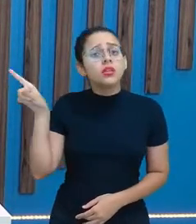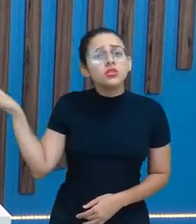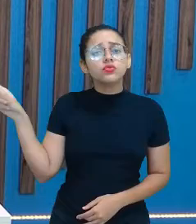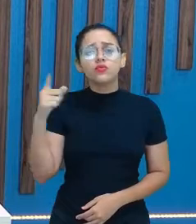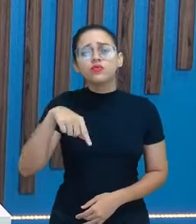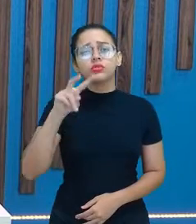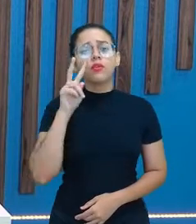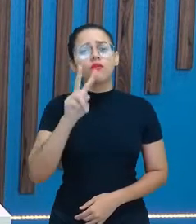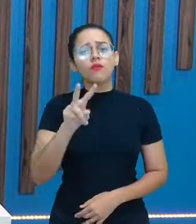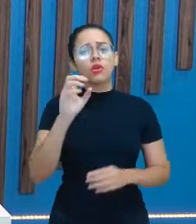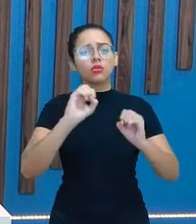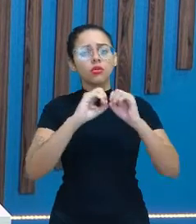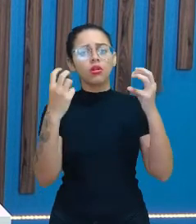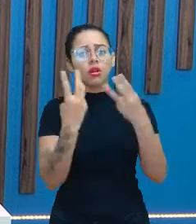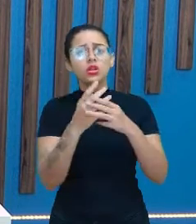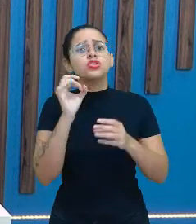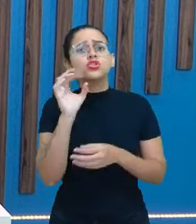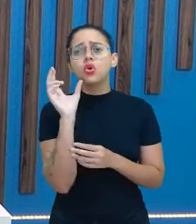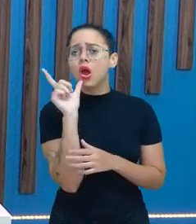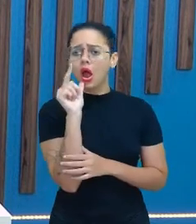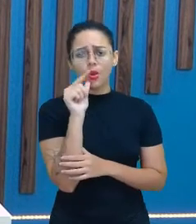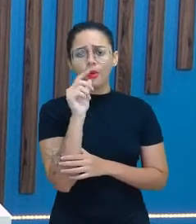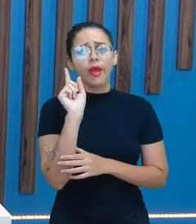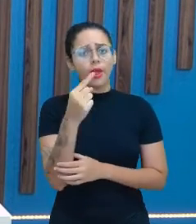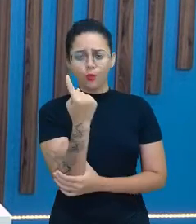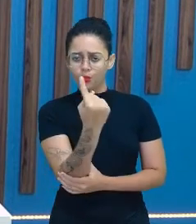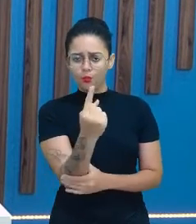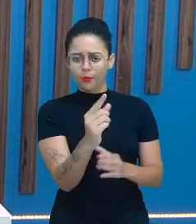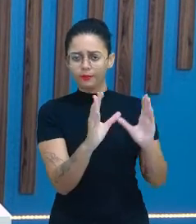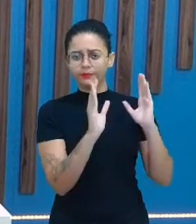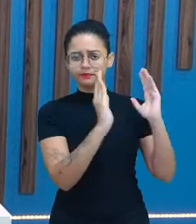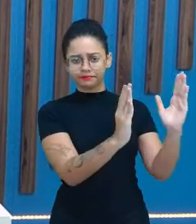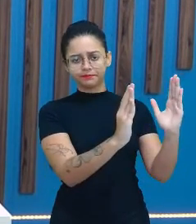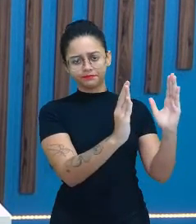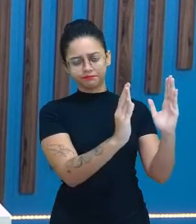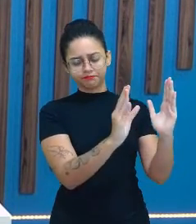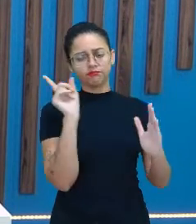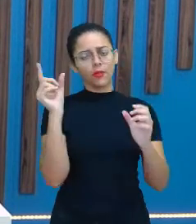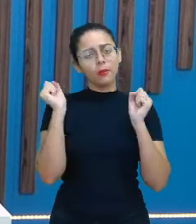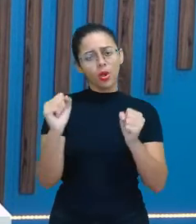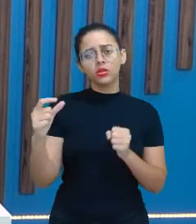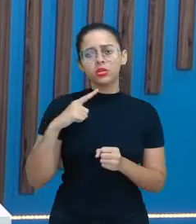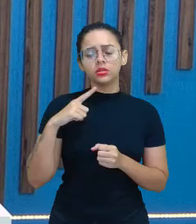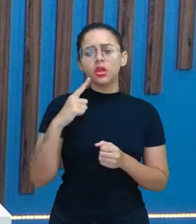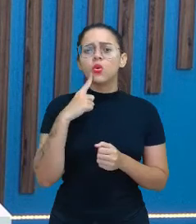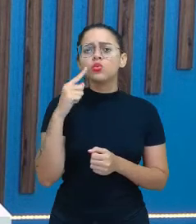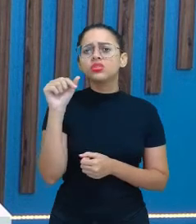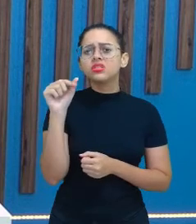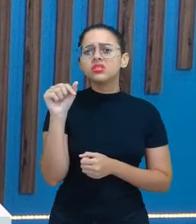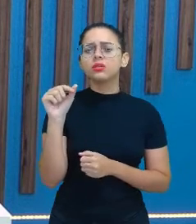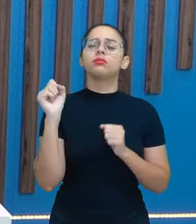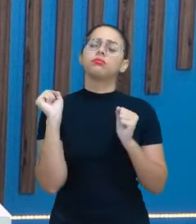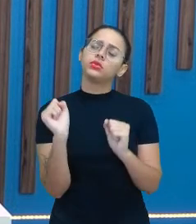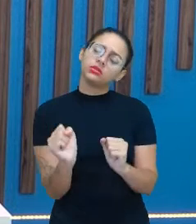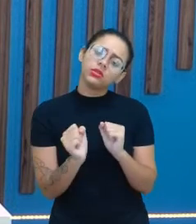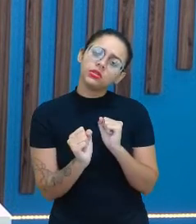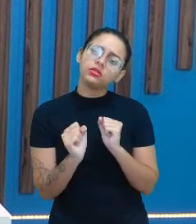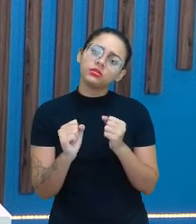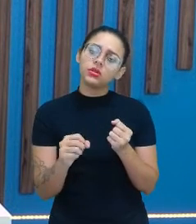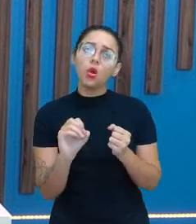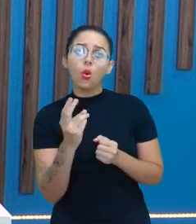aí no slide a gente tá vendo somente a água não é pois é então aí poderia ter um salzinho dissolvido poderia